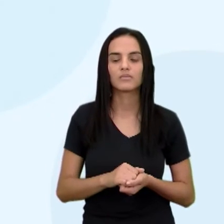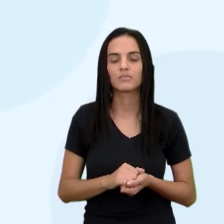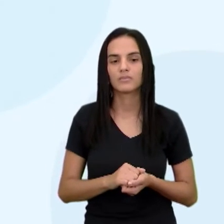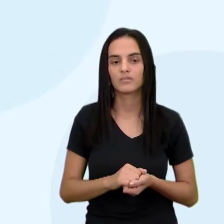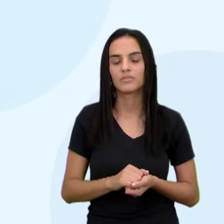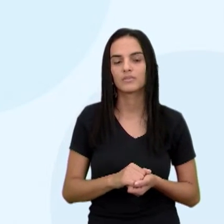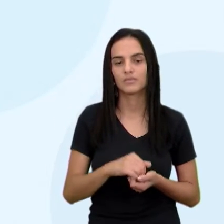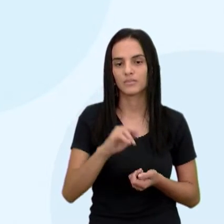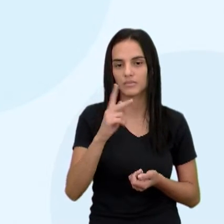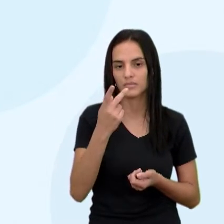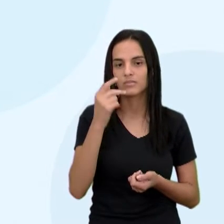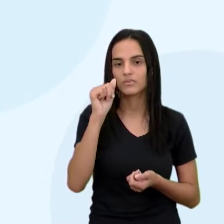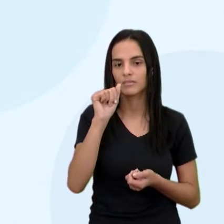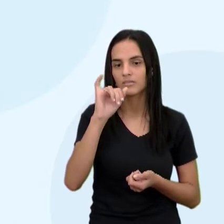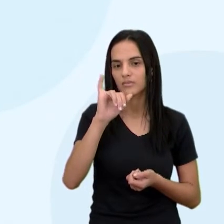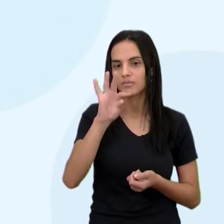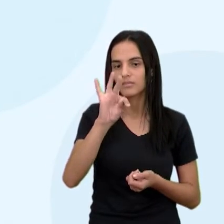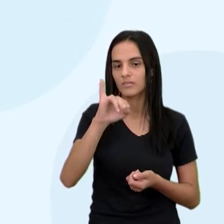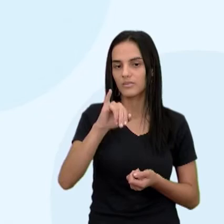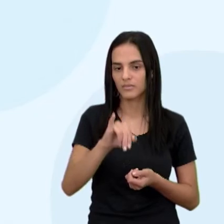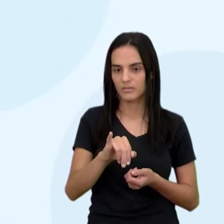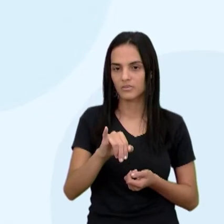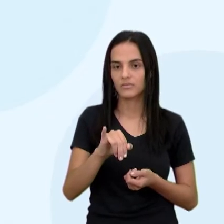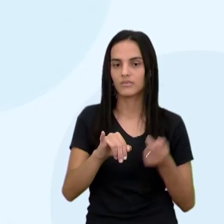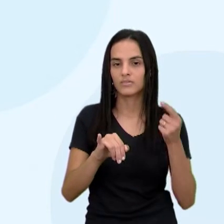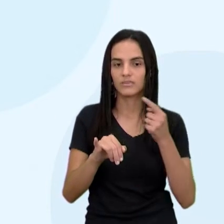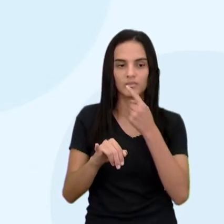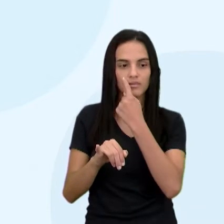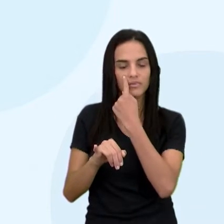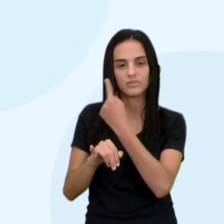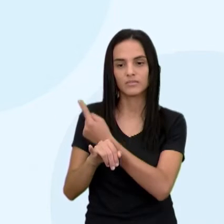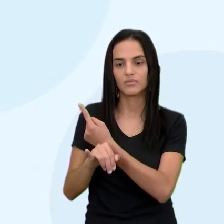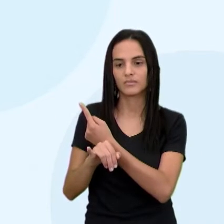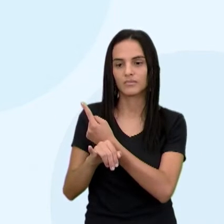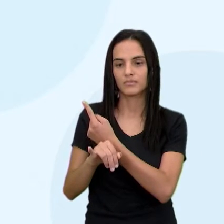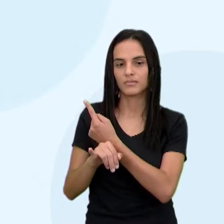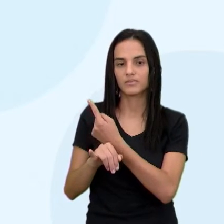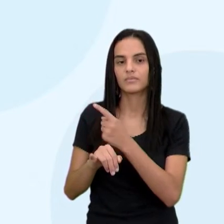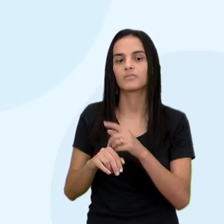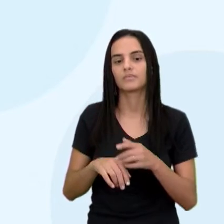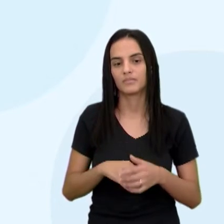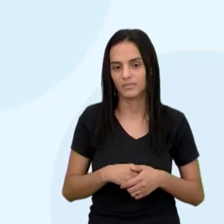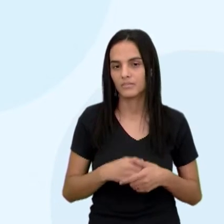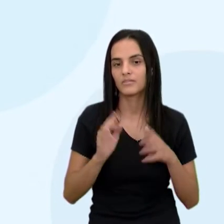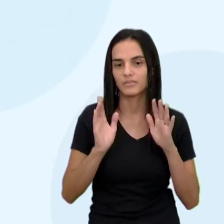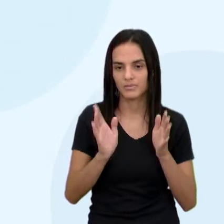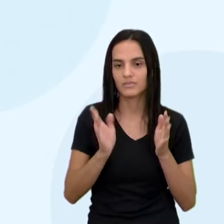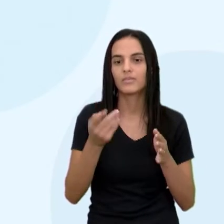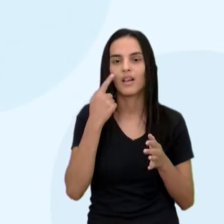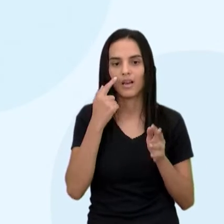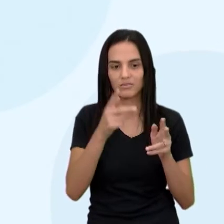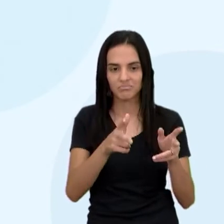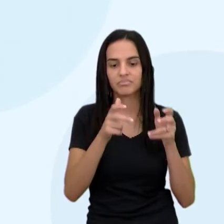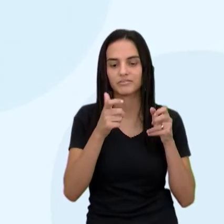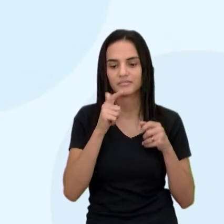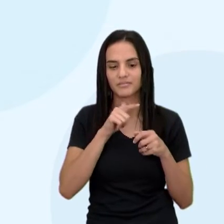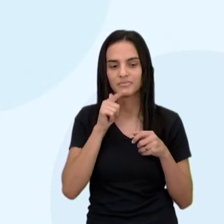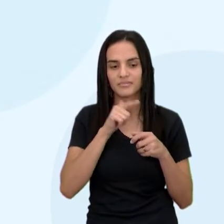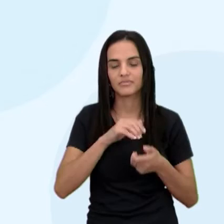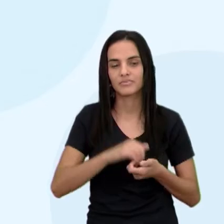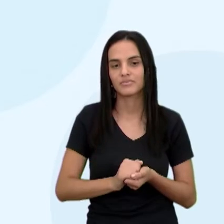do Haiti, olha aqui, Toussaint Louverture. Ah, claro. Aí já dá pra perceber. Já dá pra perceber, já. E